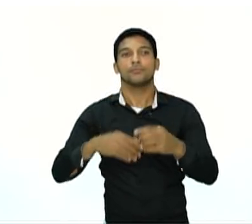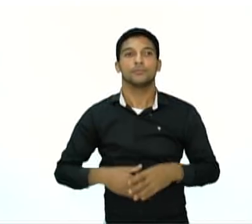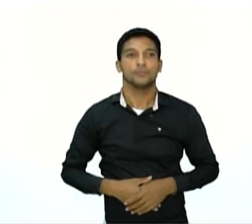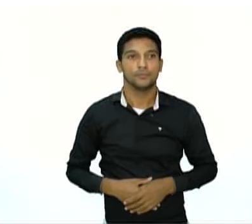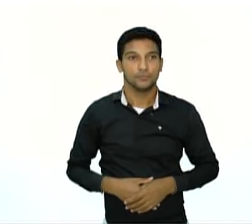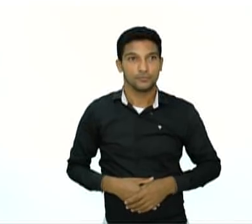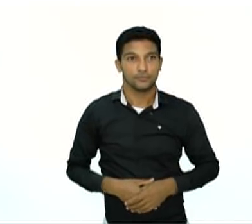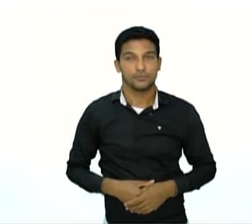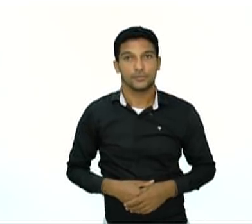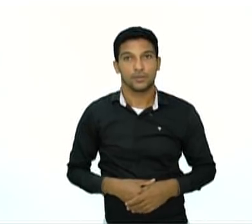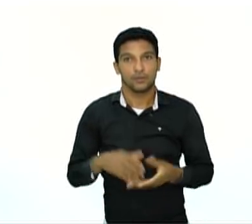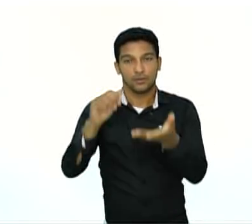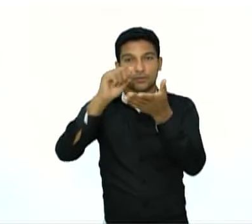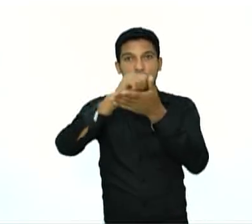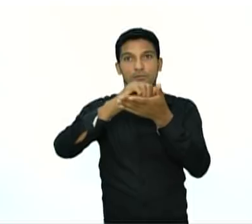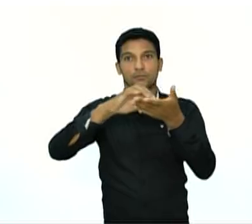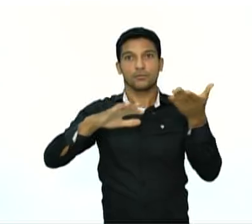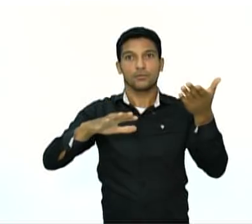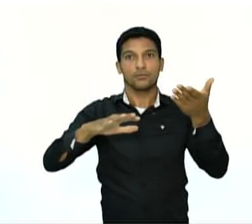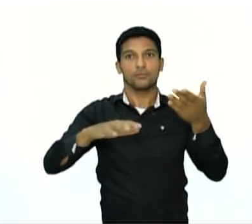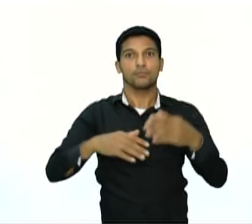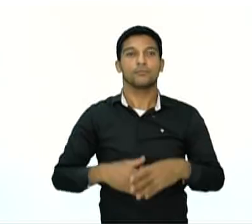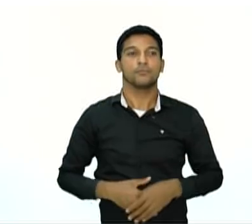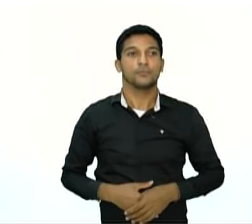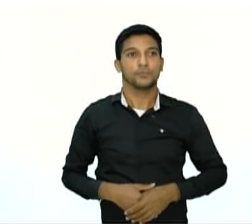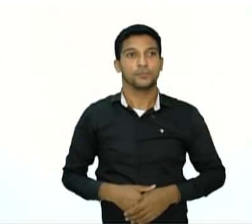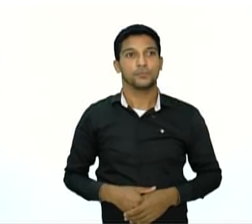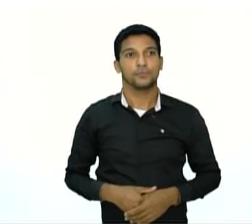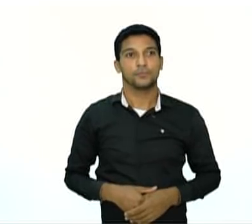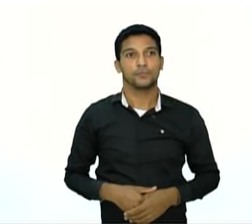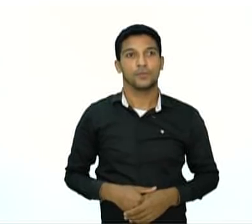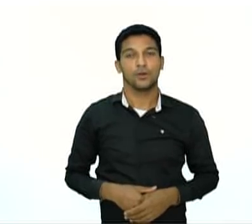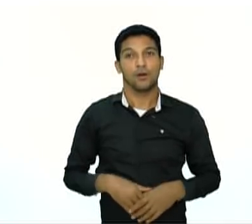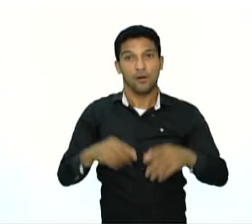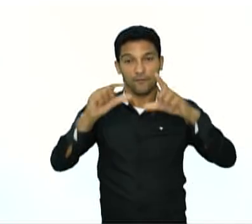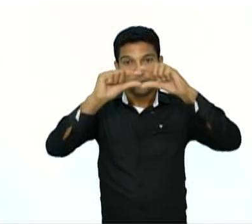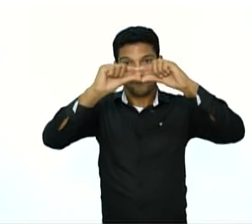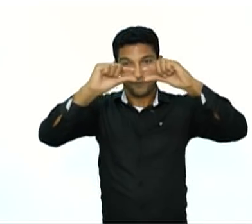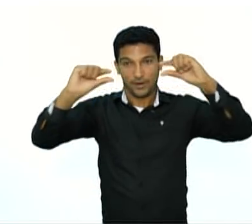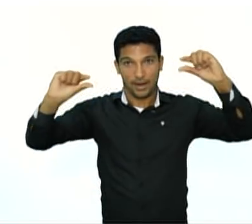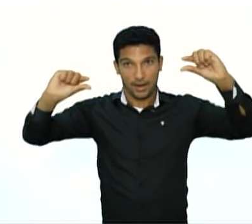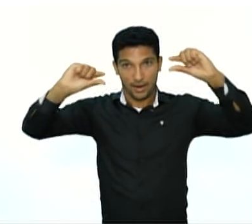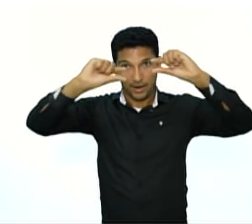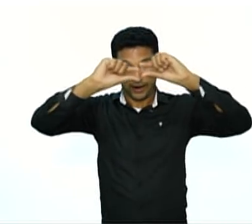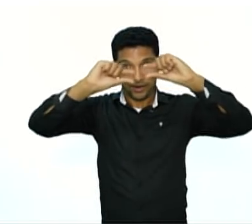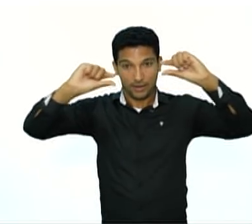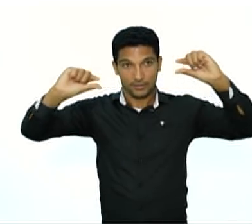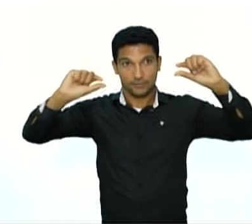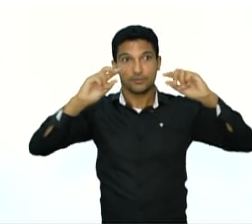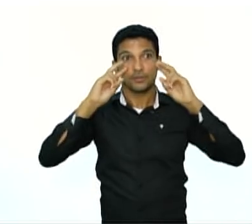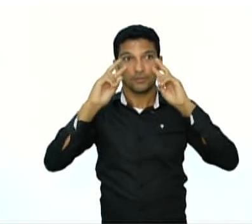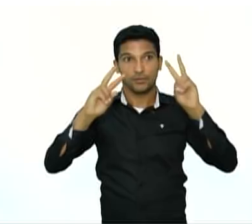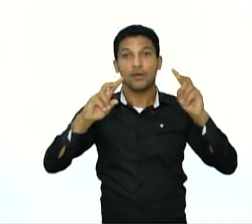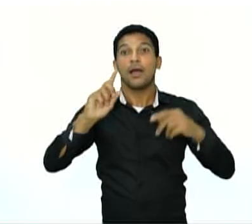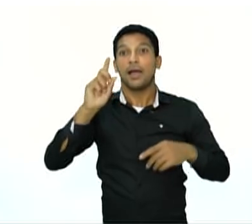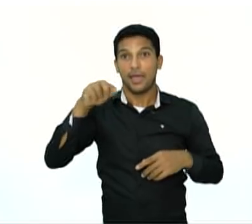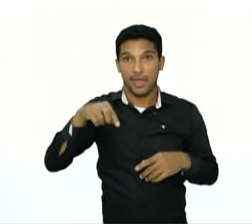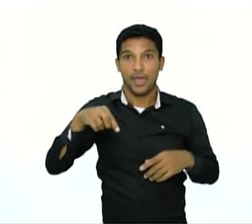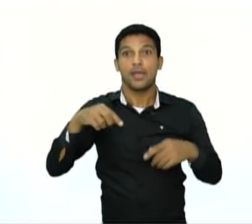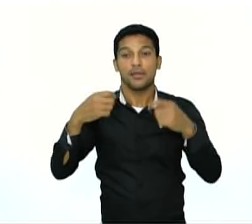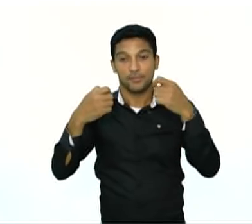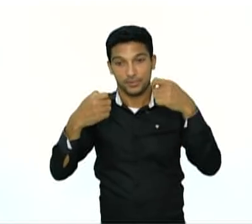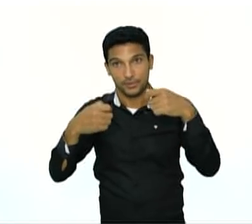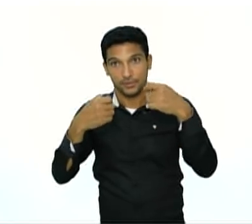busquem dados confiáveis durante a pesquisa. Quero que você reescreva o enunciado, substituindo a